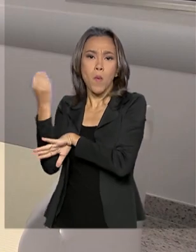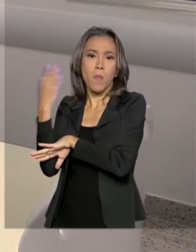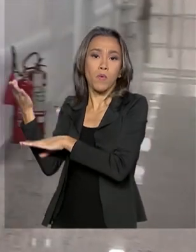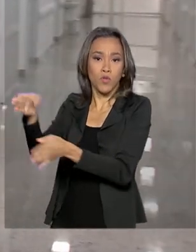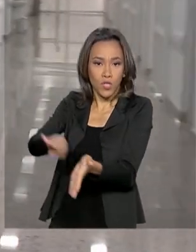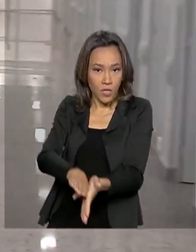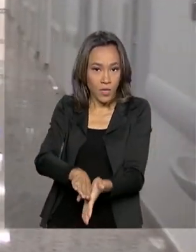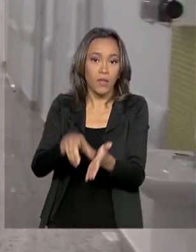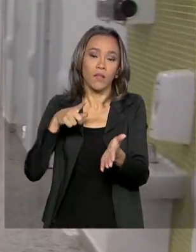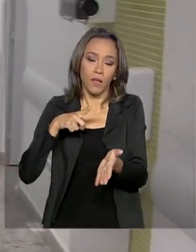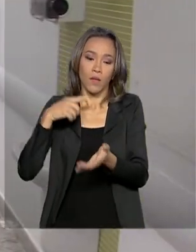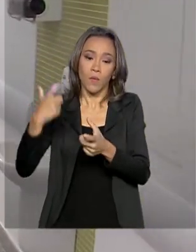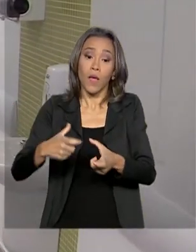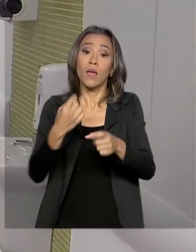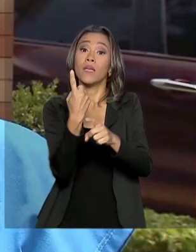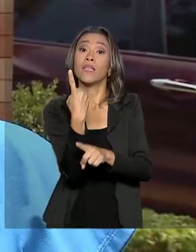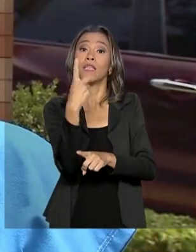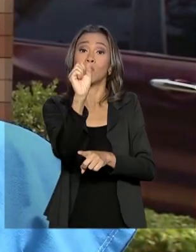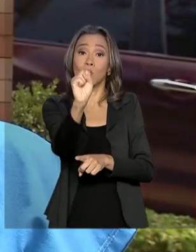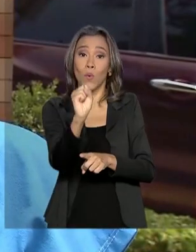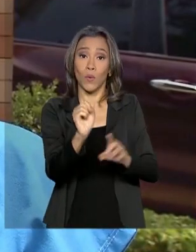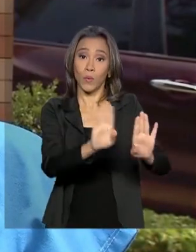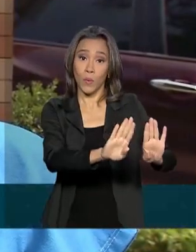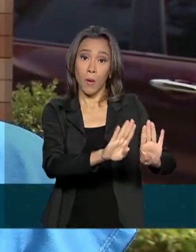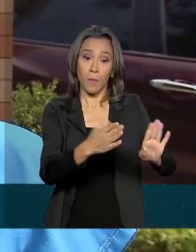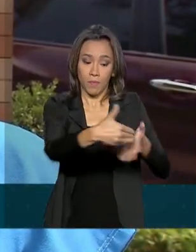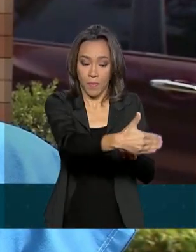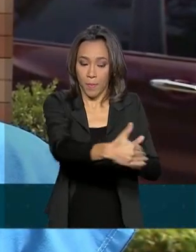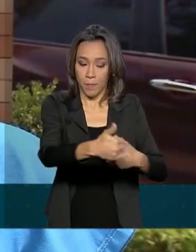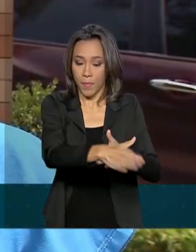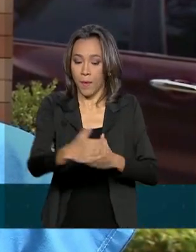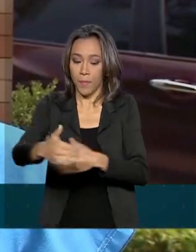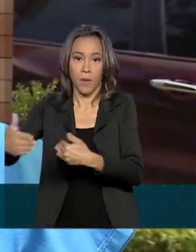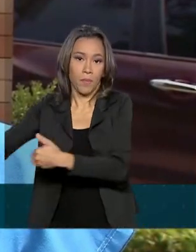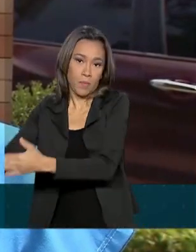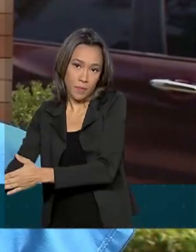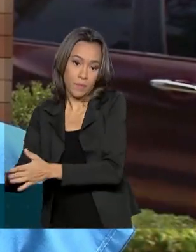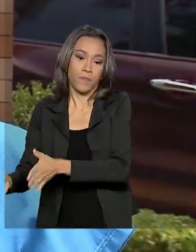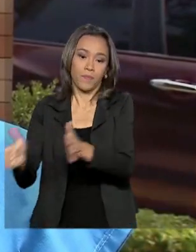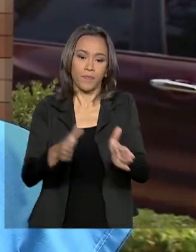internação, são 18 apartamentos. Com certeza vai melhorar, vai ser muito bom.